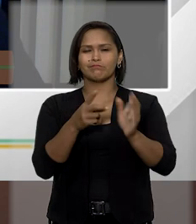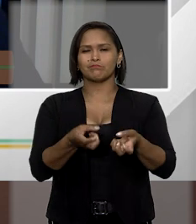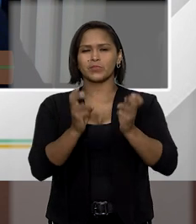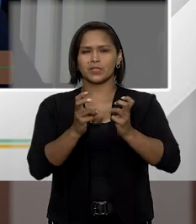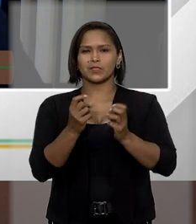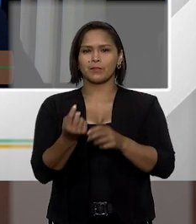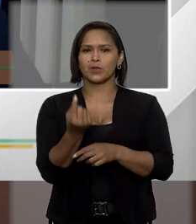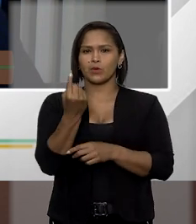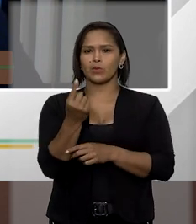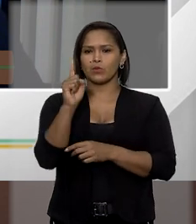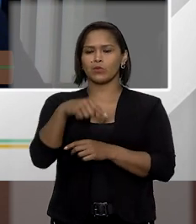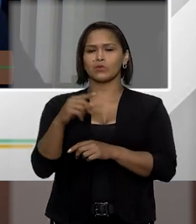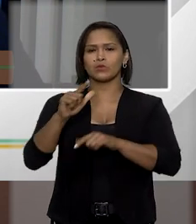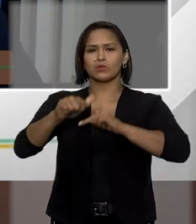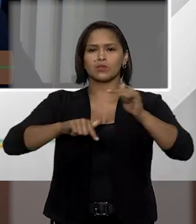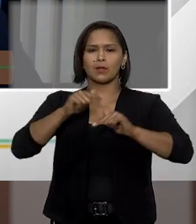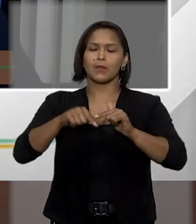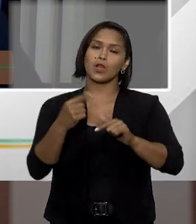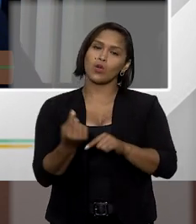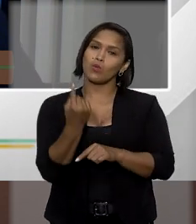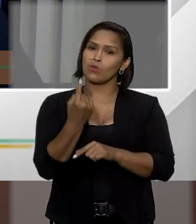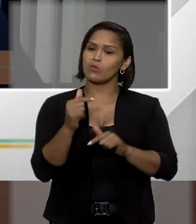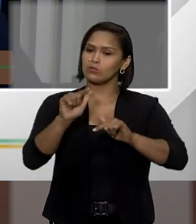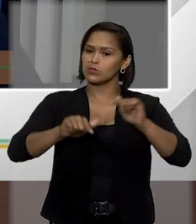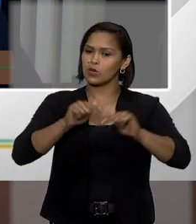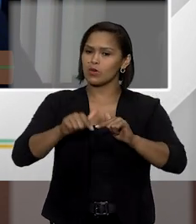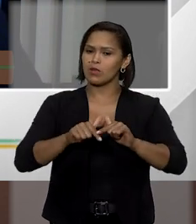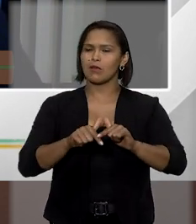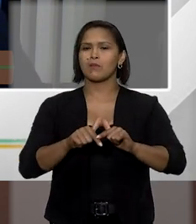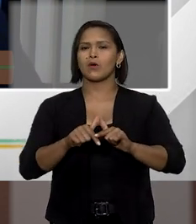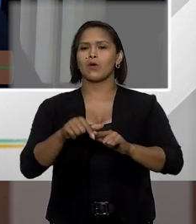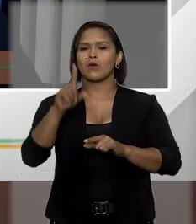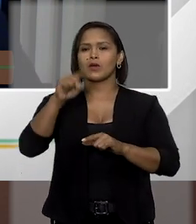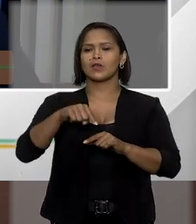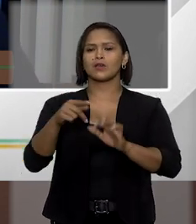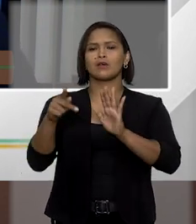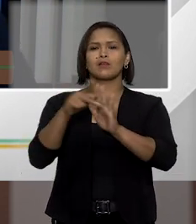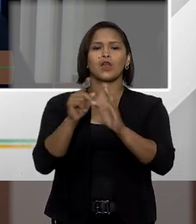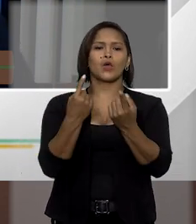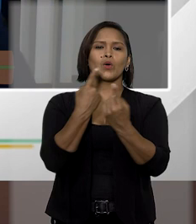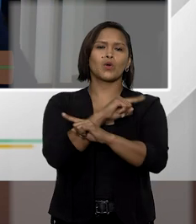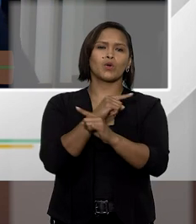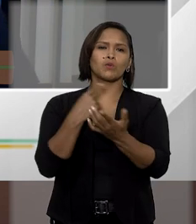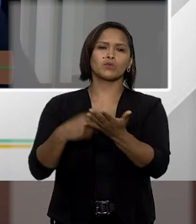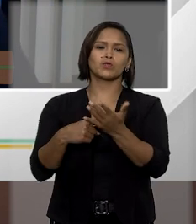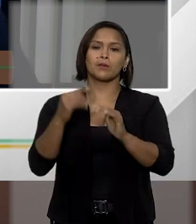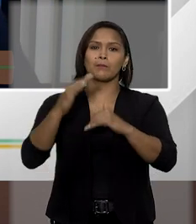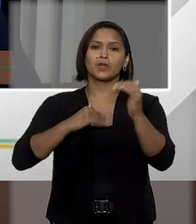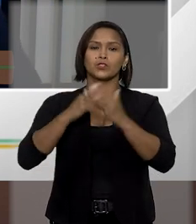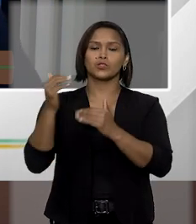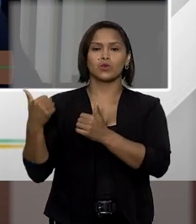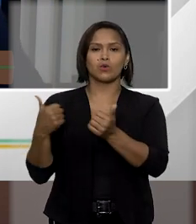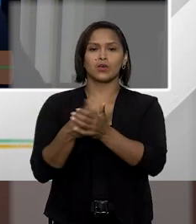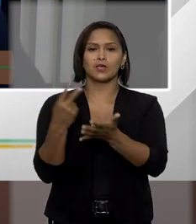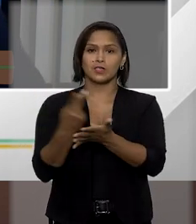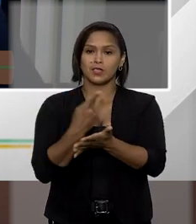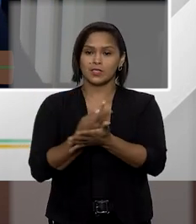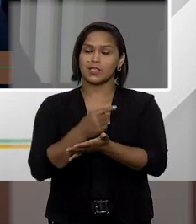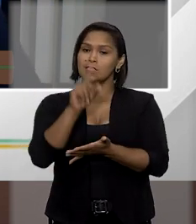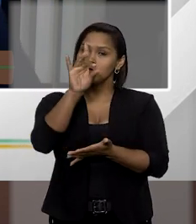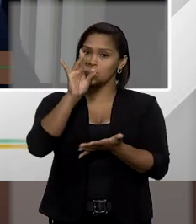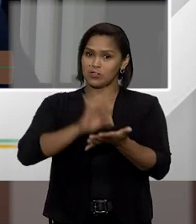foi um único empregado, um único colaborador rebelde àquele programa de compliance que praticou esta conduta, caso isso